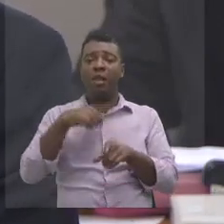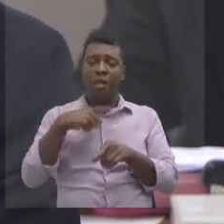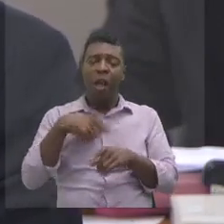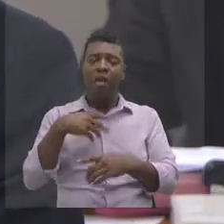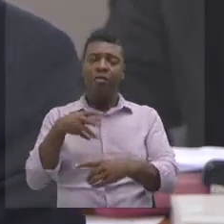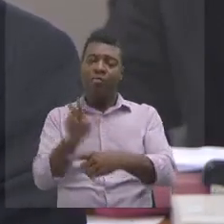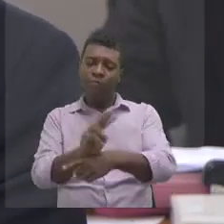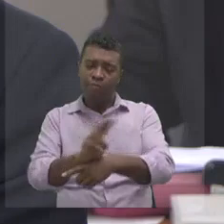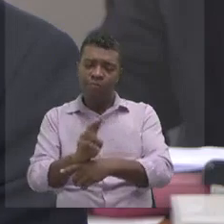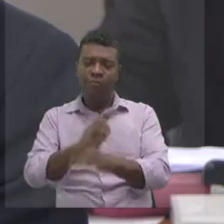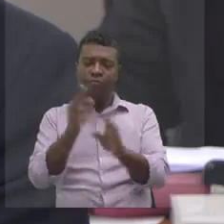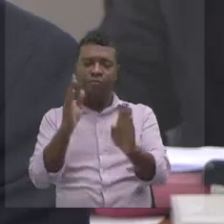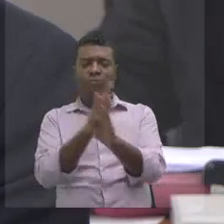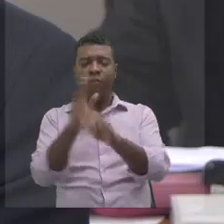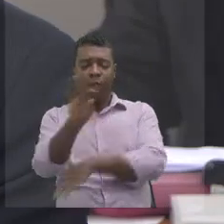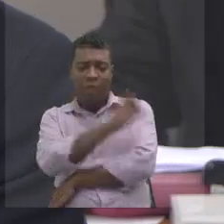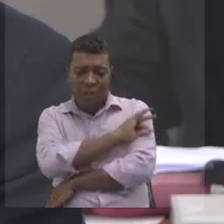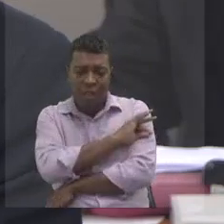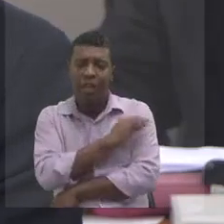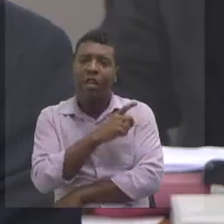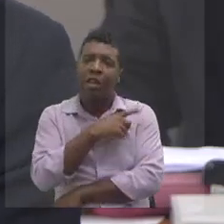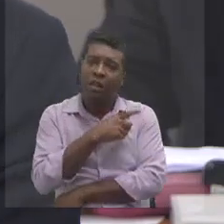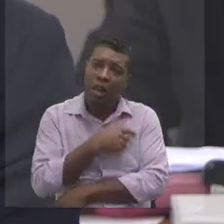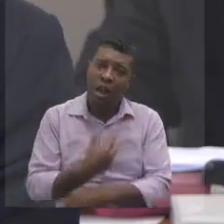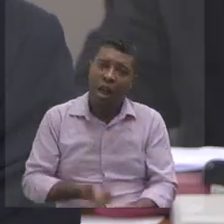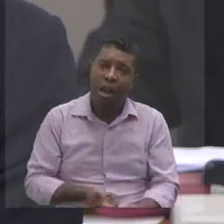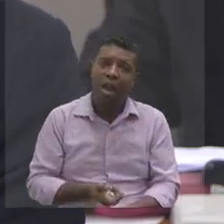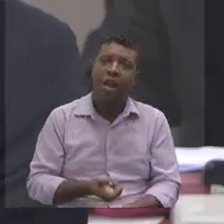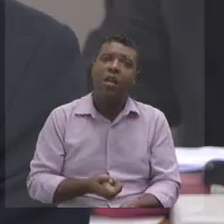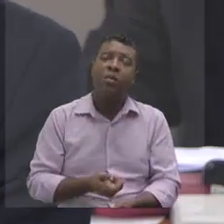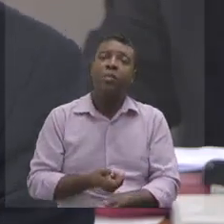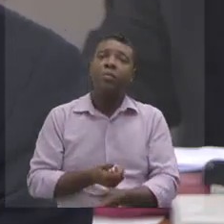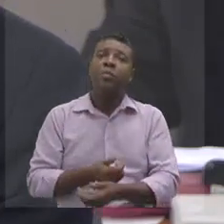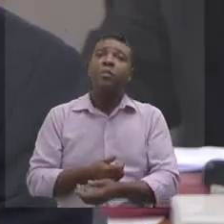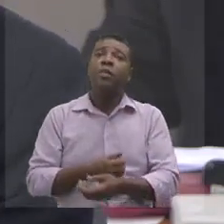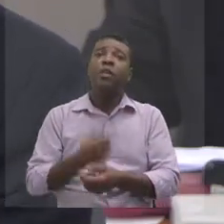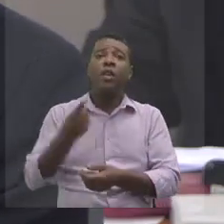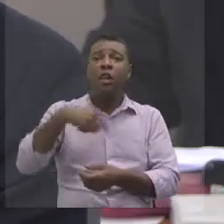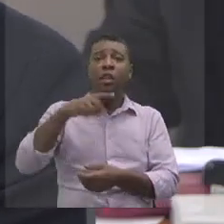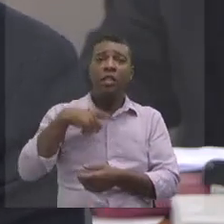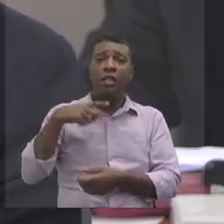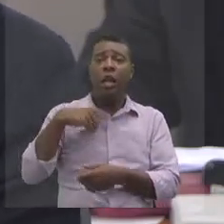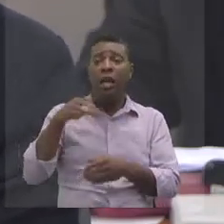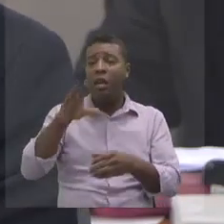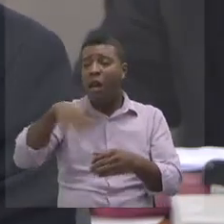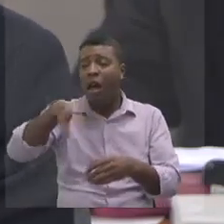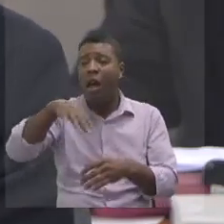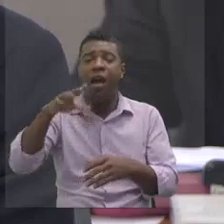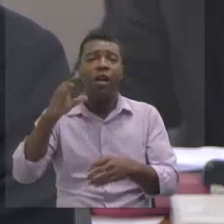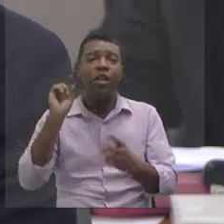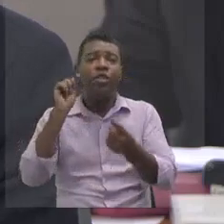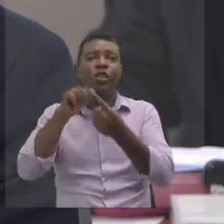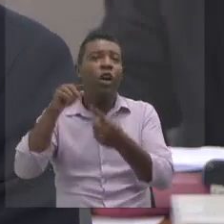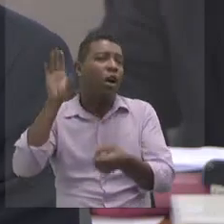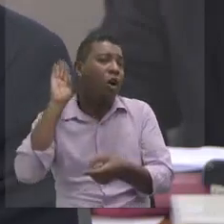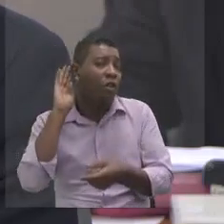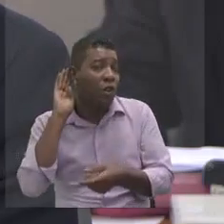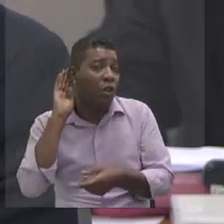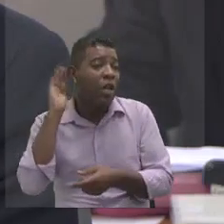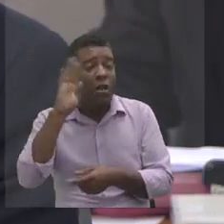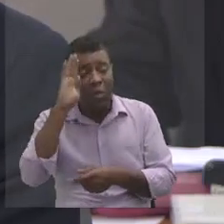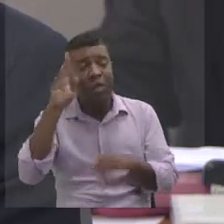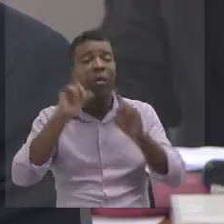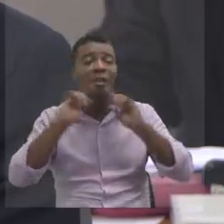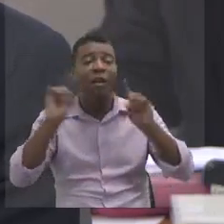ferramenta de gestão então nós temos hoje né pela nosso canal de ouvidoria né é infelizmente nos sistemas que tem mais reclamação dos usuários né é o transporte coletivo